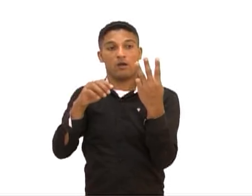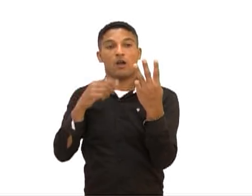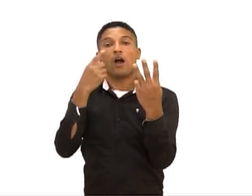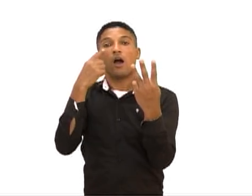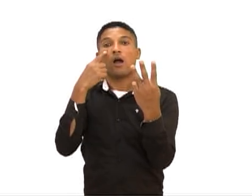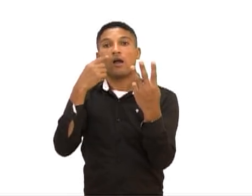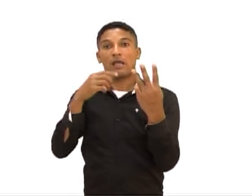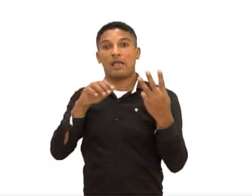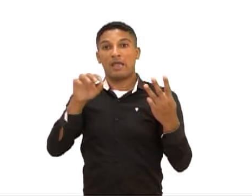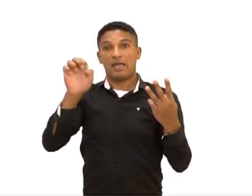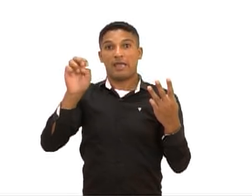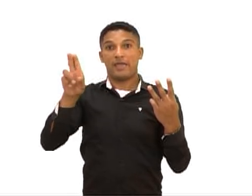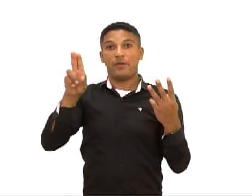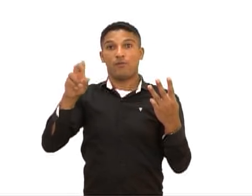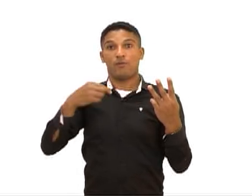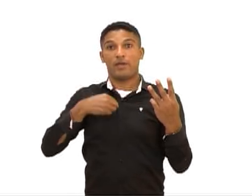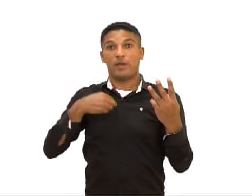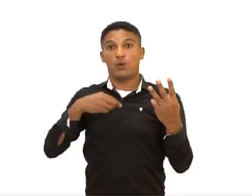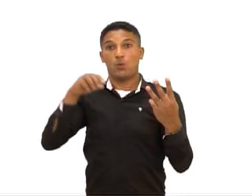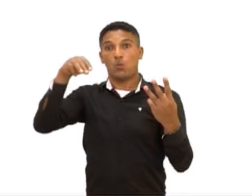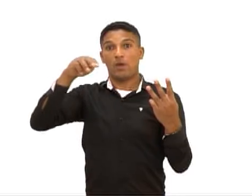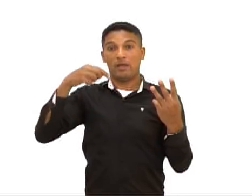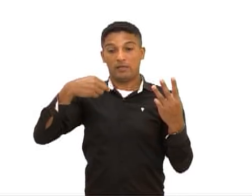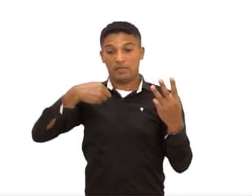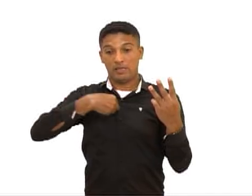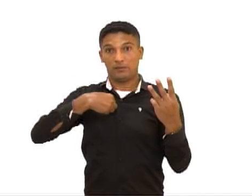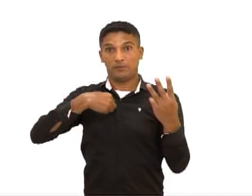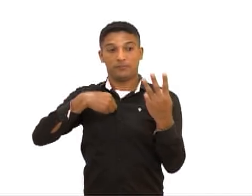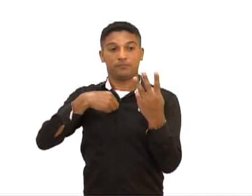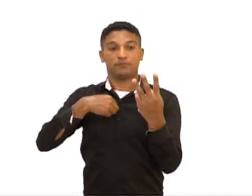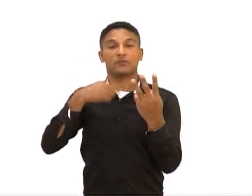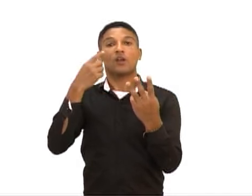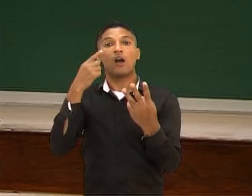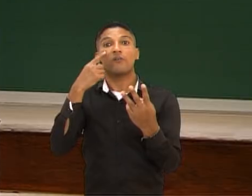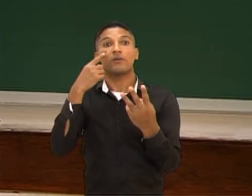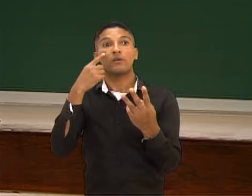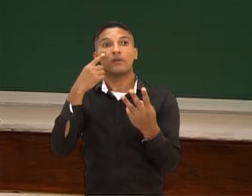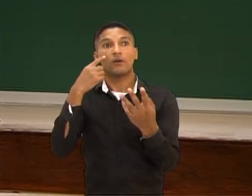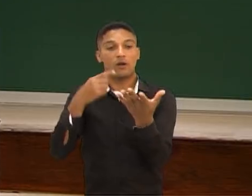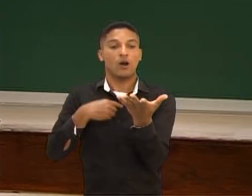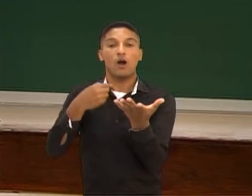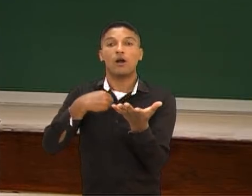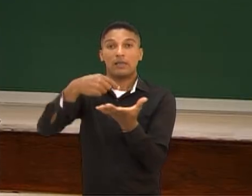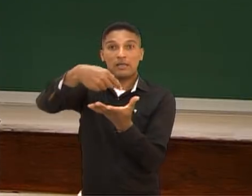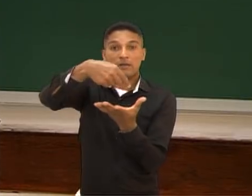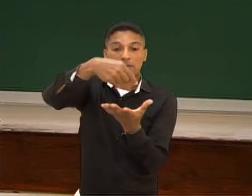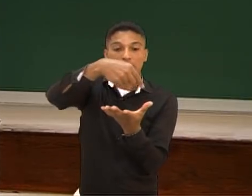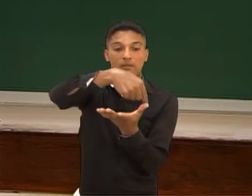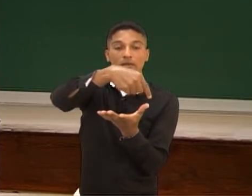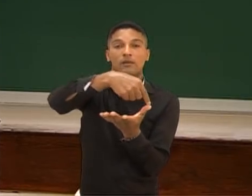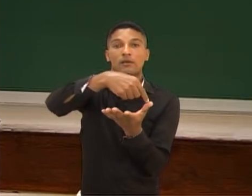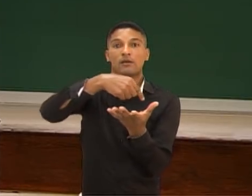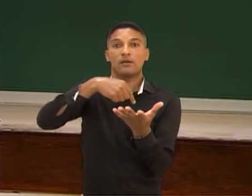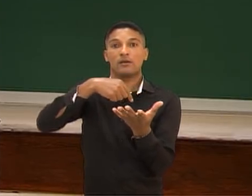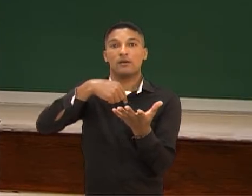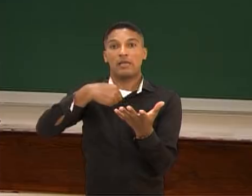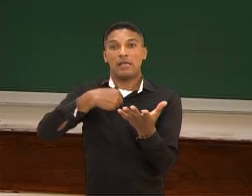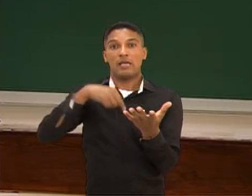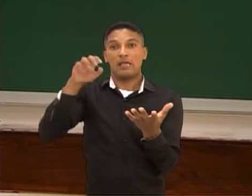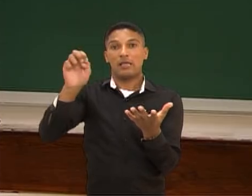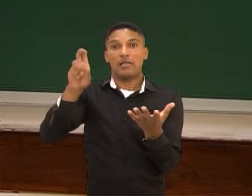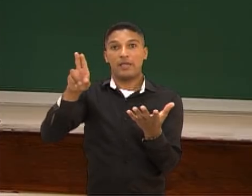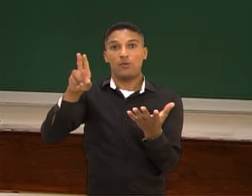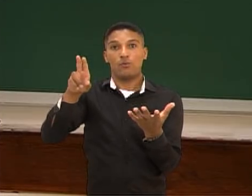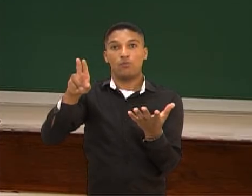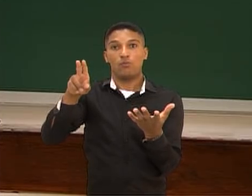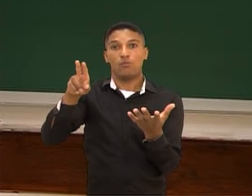percebam que é um verbo reflexivo nesse caso, né? Ele foi conjugado de uma forma que o sujeito pratica a